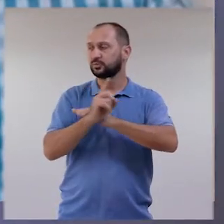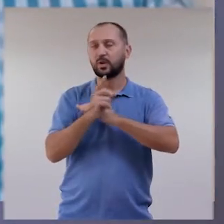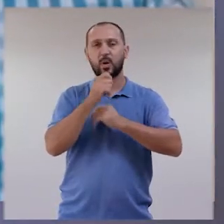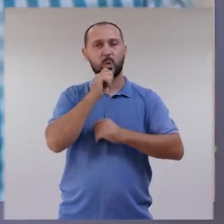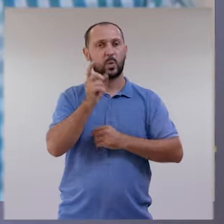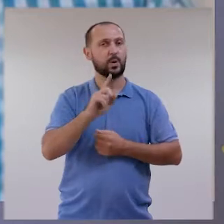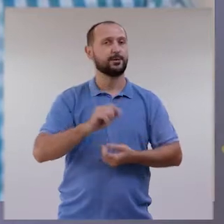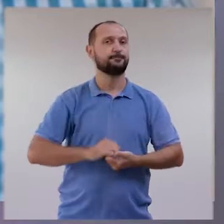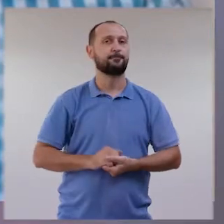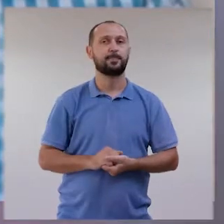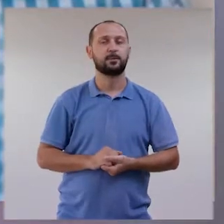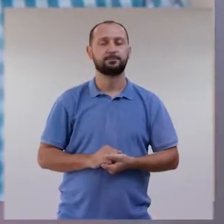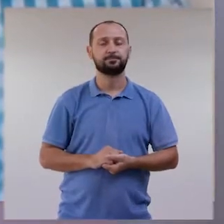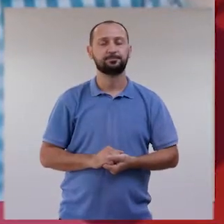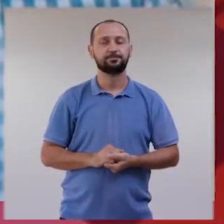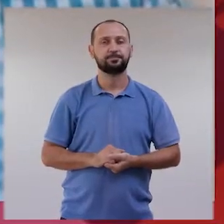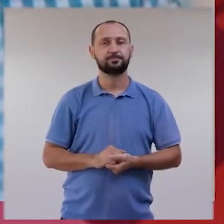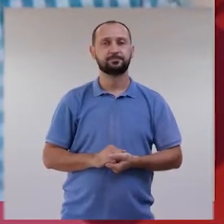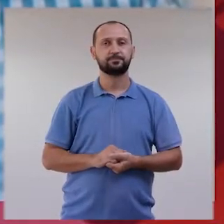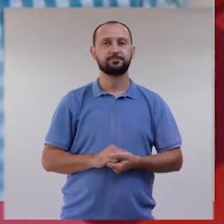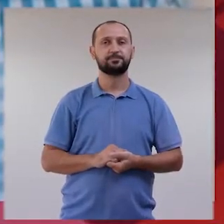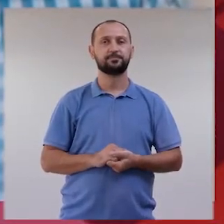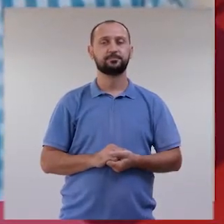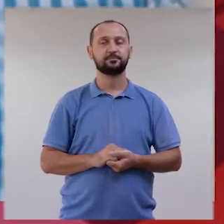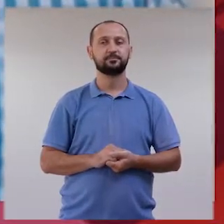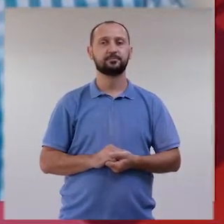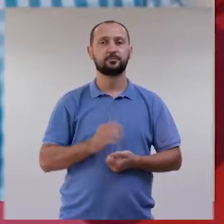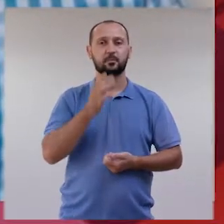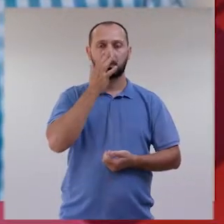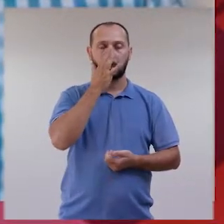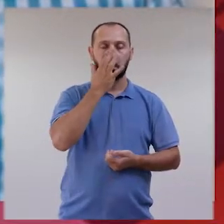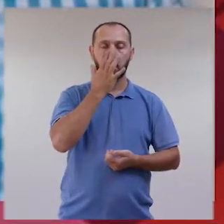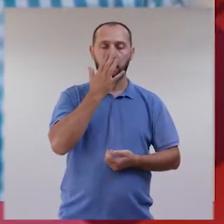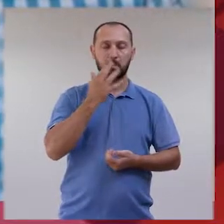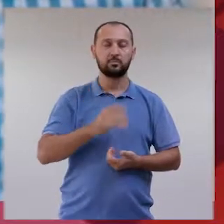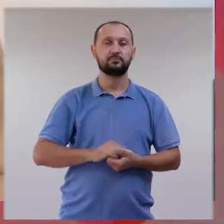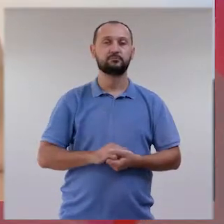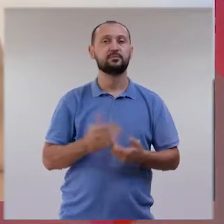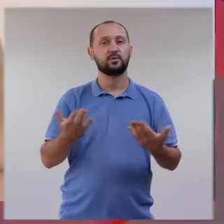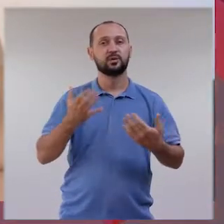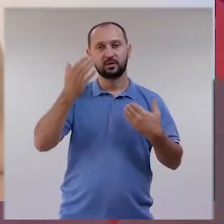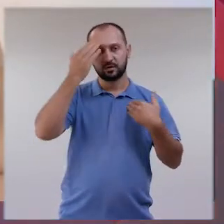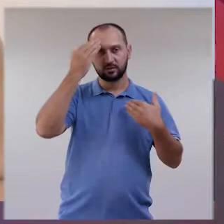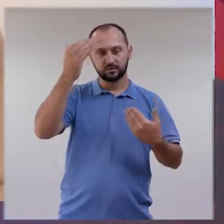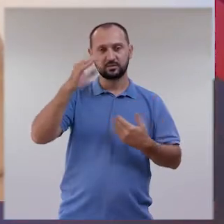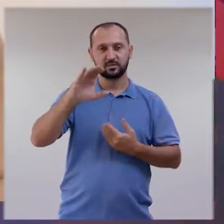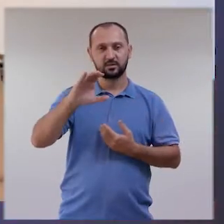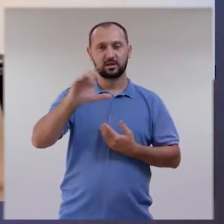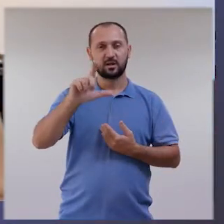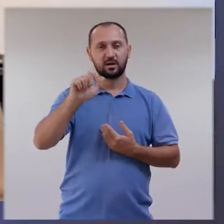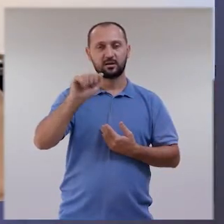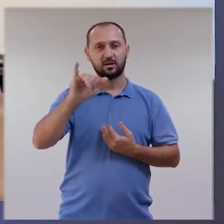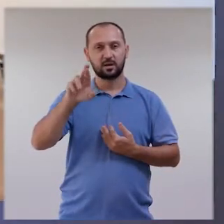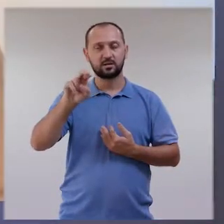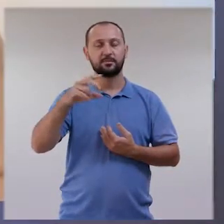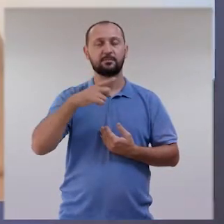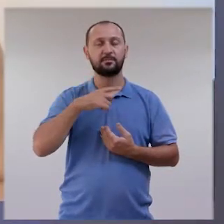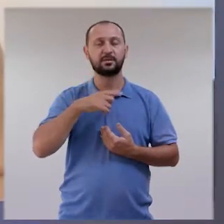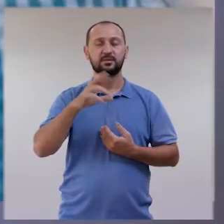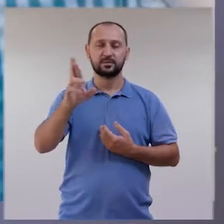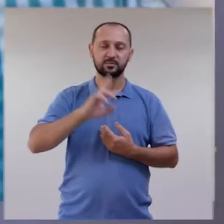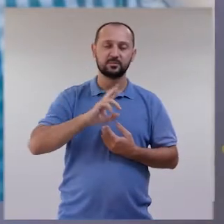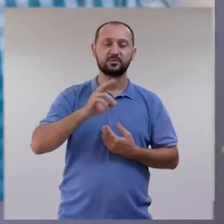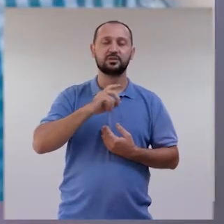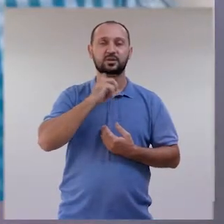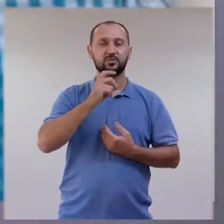que não foram atendidas nos ambulatórios correspondentes à doença que ela tem, né? Bom, agradecer a Claire também por ter tirado